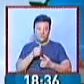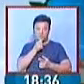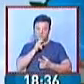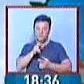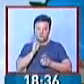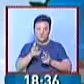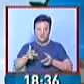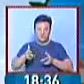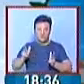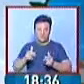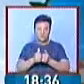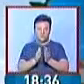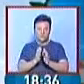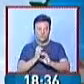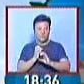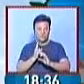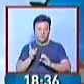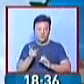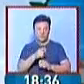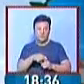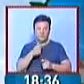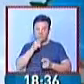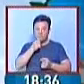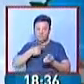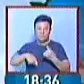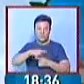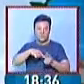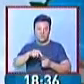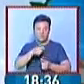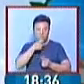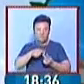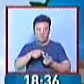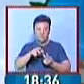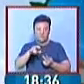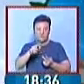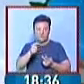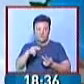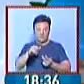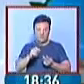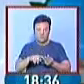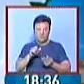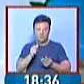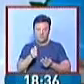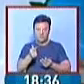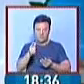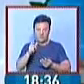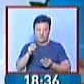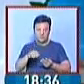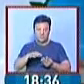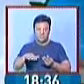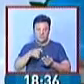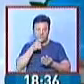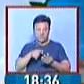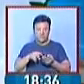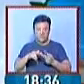está disponível em todos os autocarros que percorrem Faro, Montenegro, Gambelas e Praia de Faro. Para a